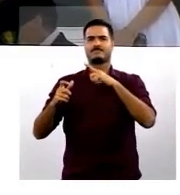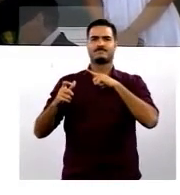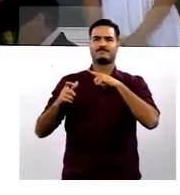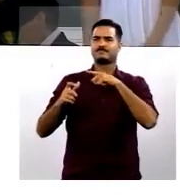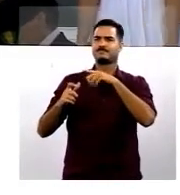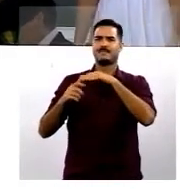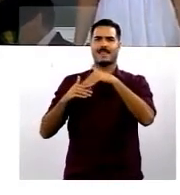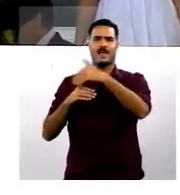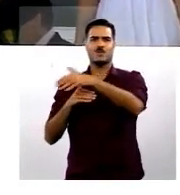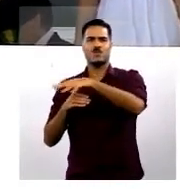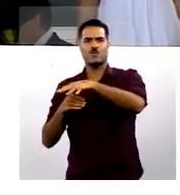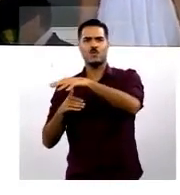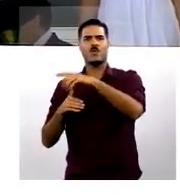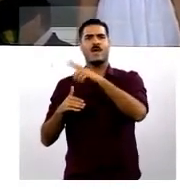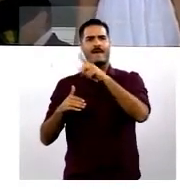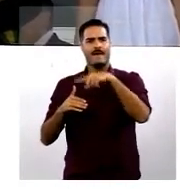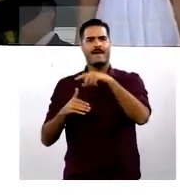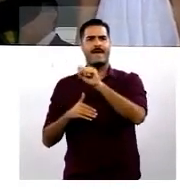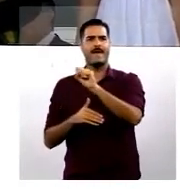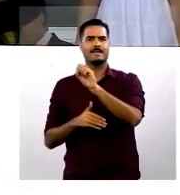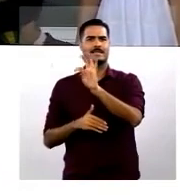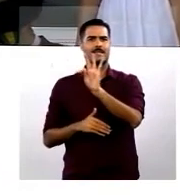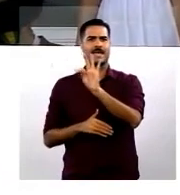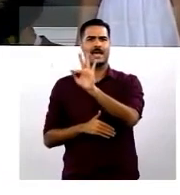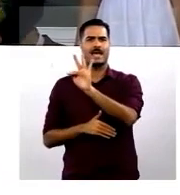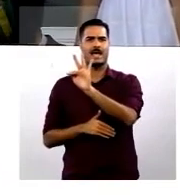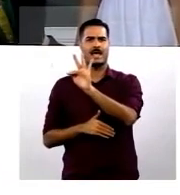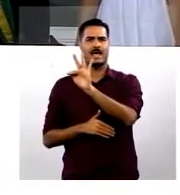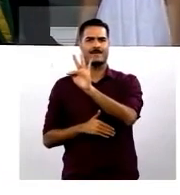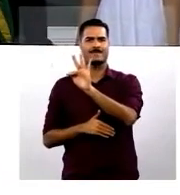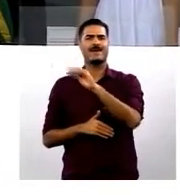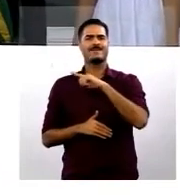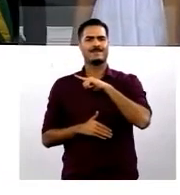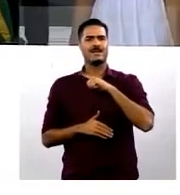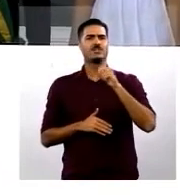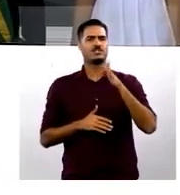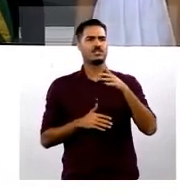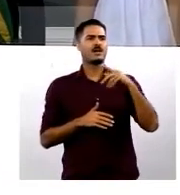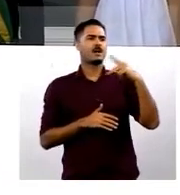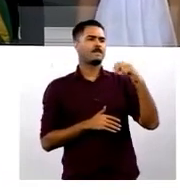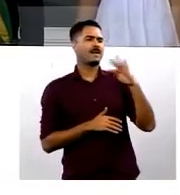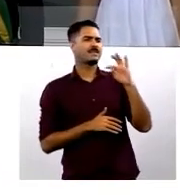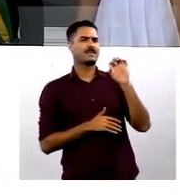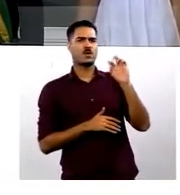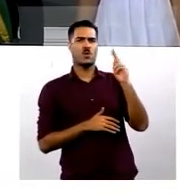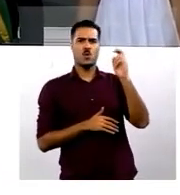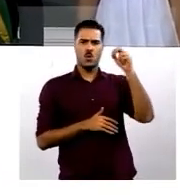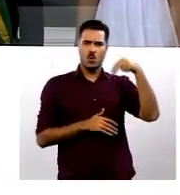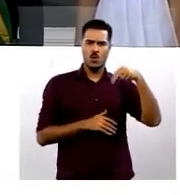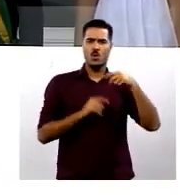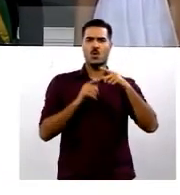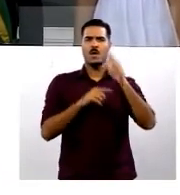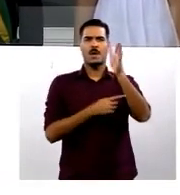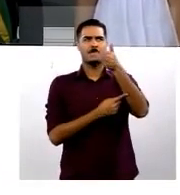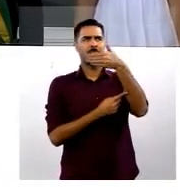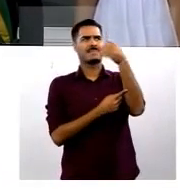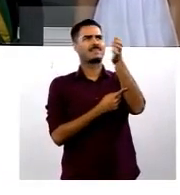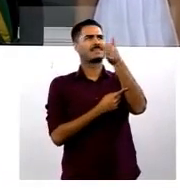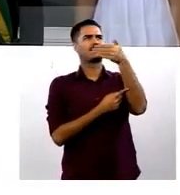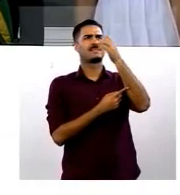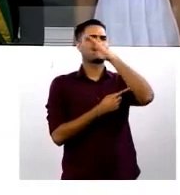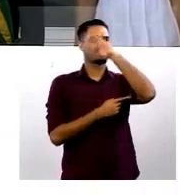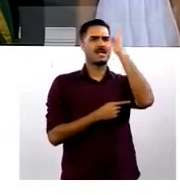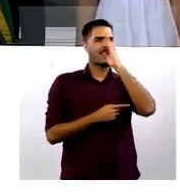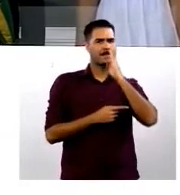outro lado da praça, o Supremo Tribunal Federal, o Panteão da Pátria, a Bandeira Nacional, e também do outro lado o Congresso,